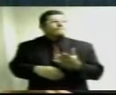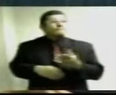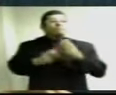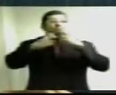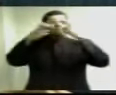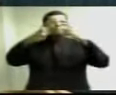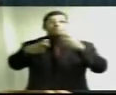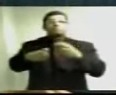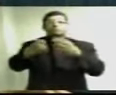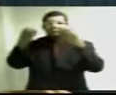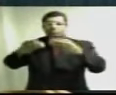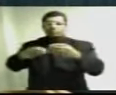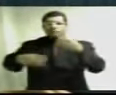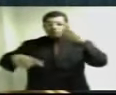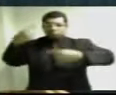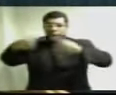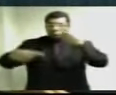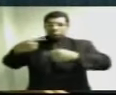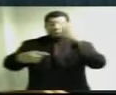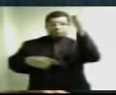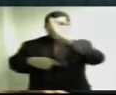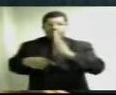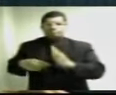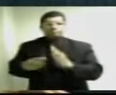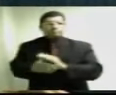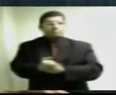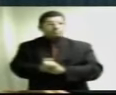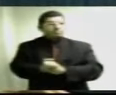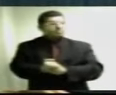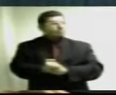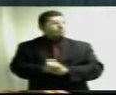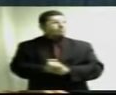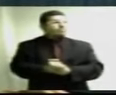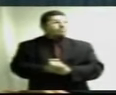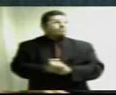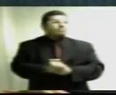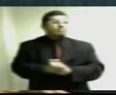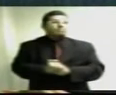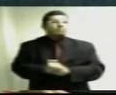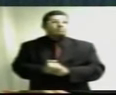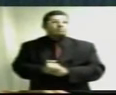São gritos para a classe política brasileira.